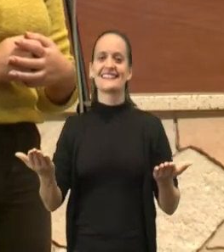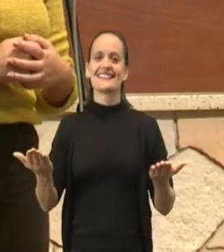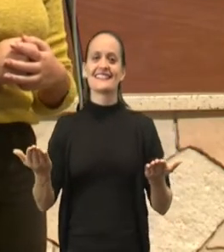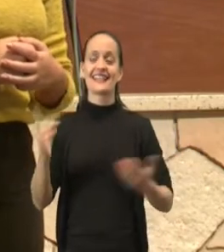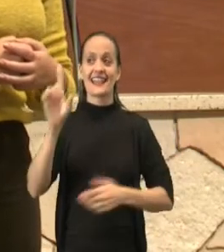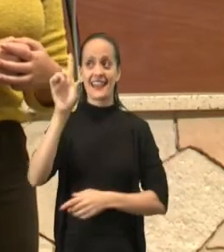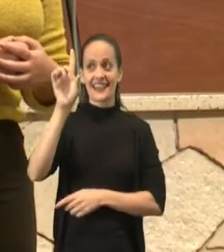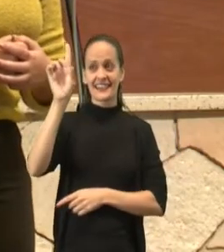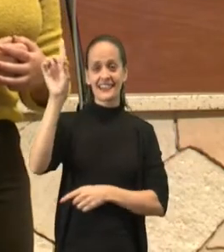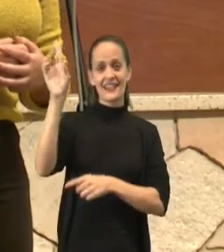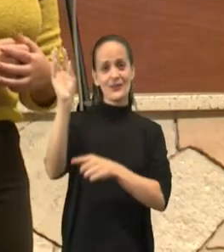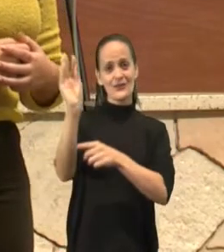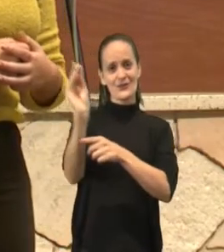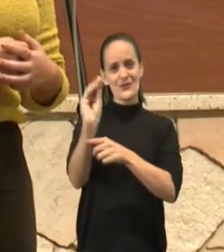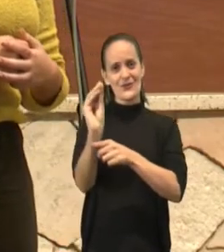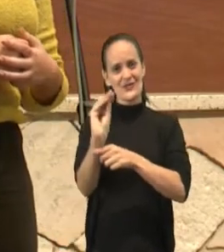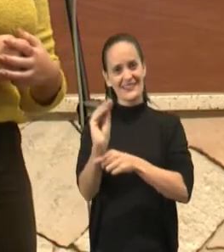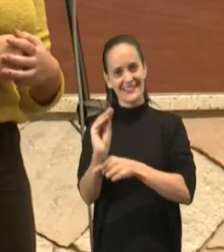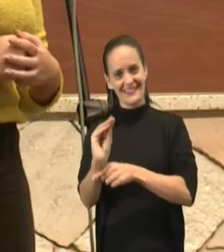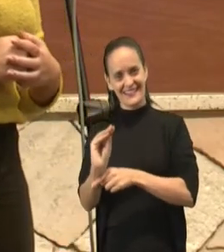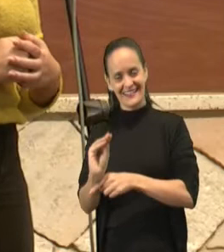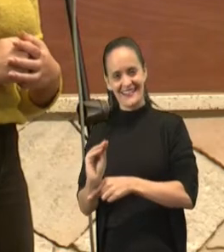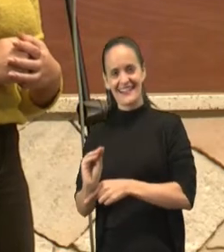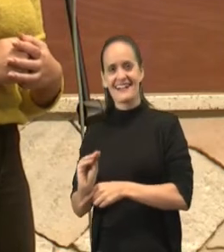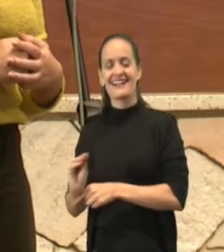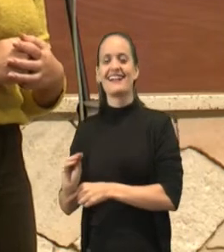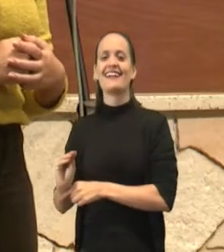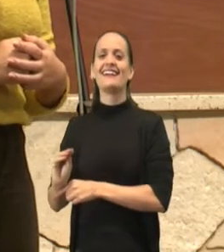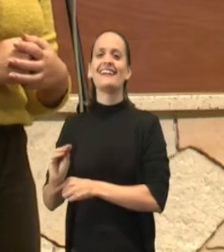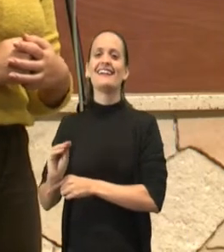ti. Deus